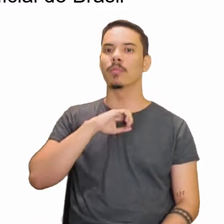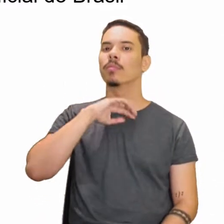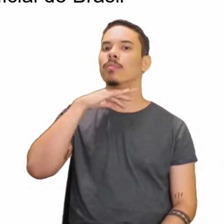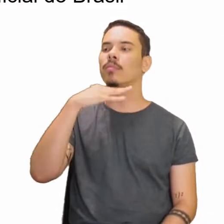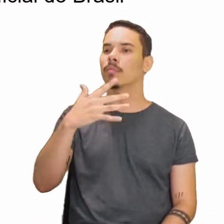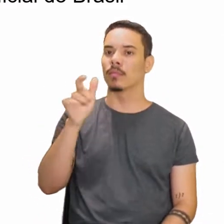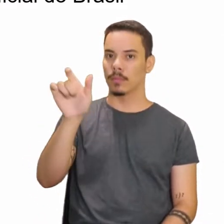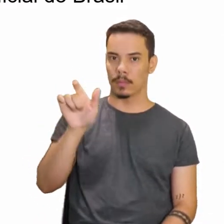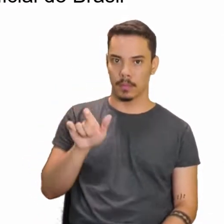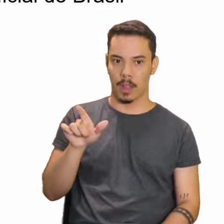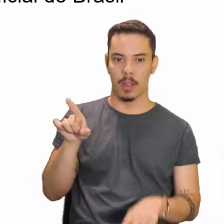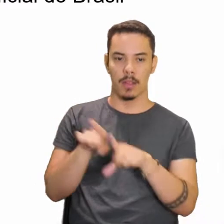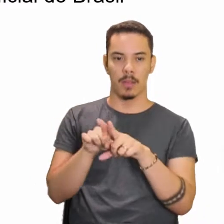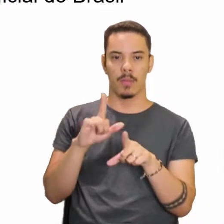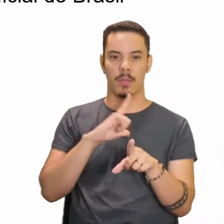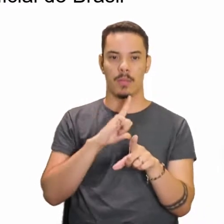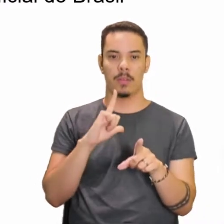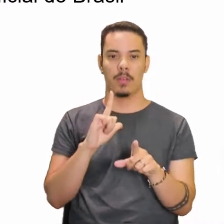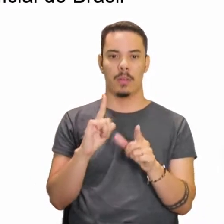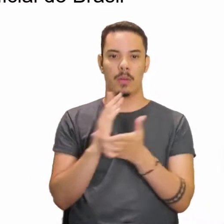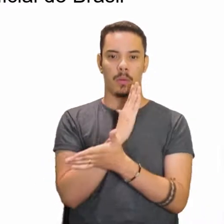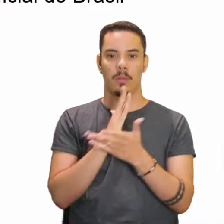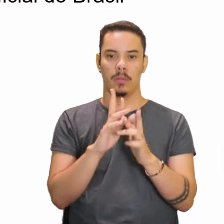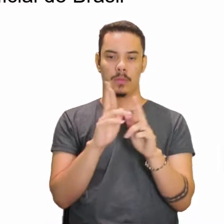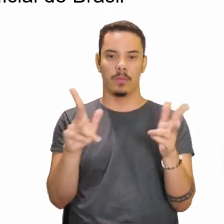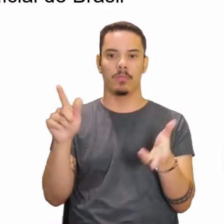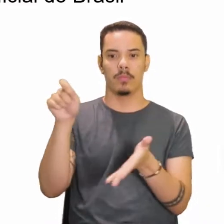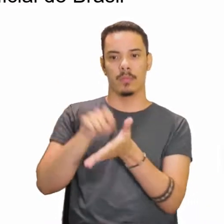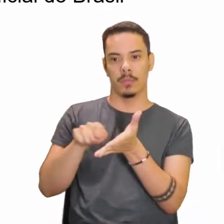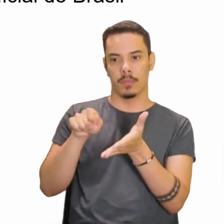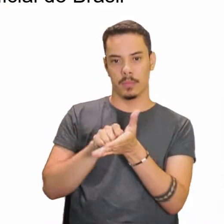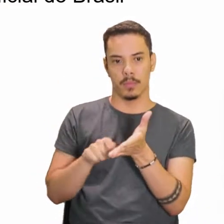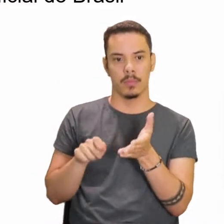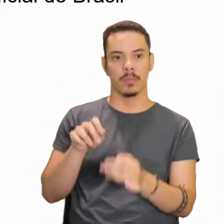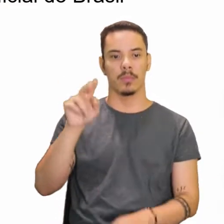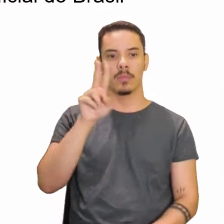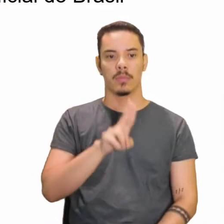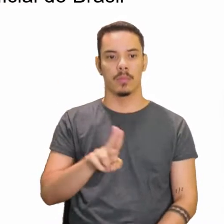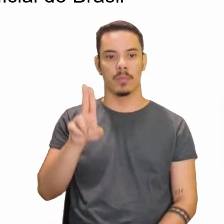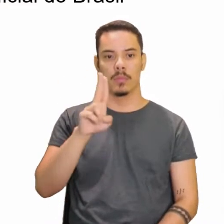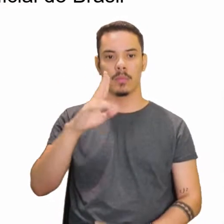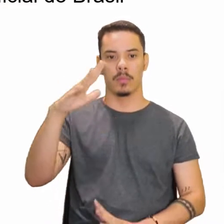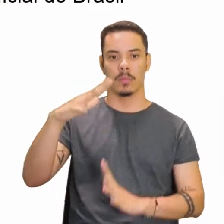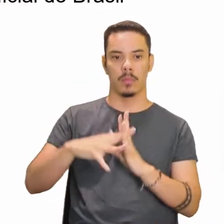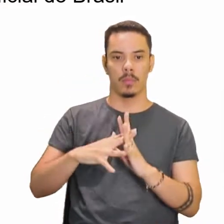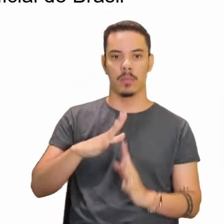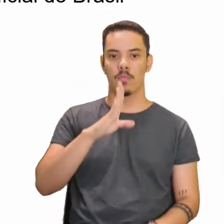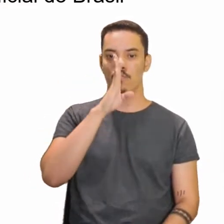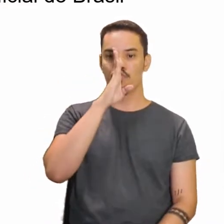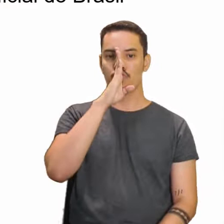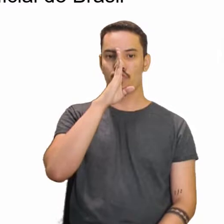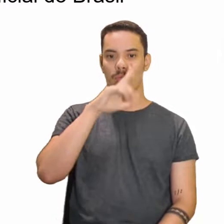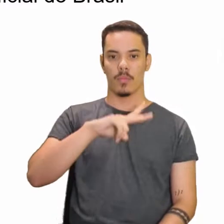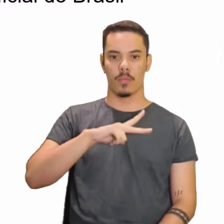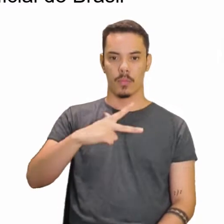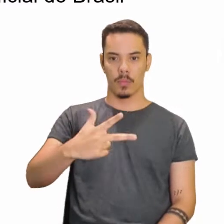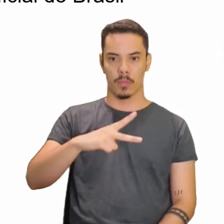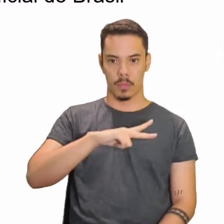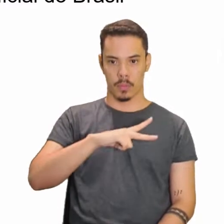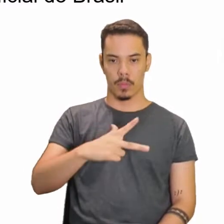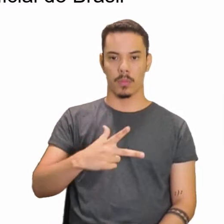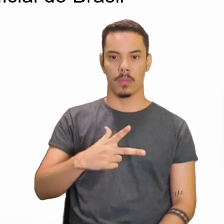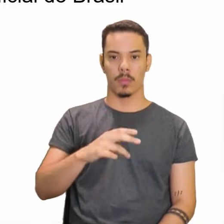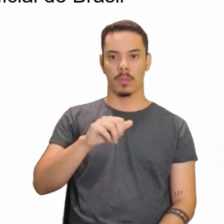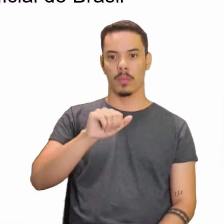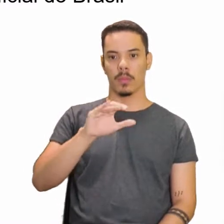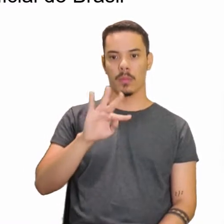Mas também existem diferenças na grafia das palavras, como o uso de consoantes mudas. Em Portugal,